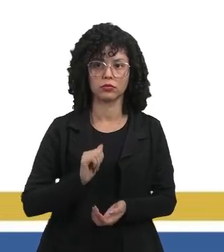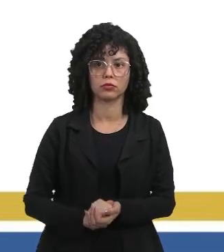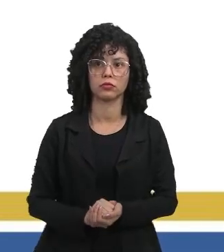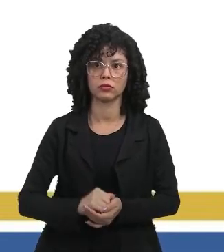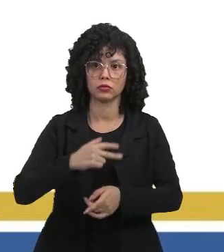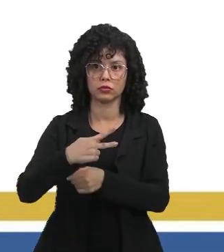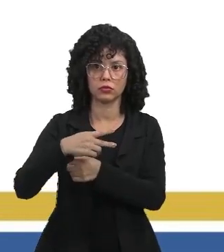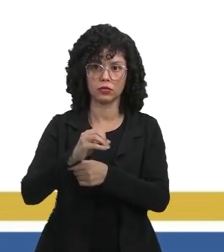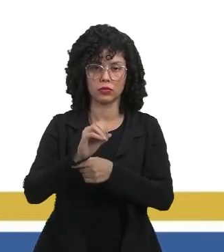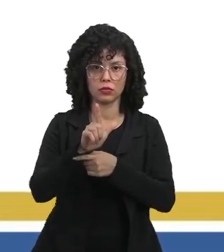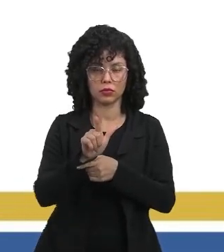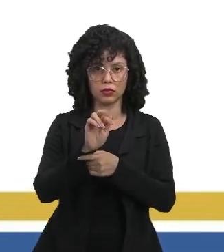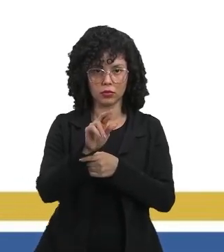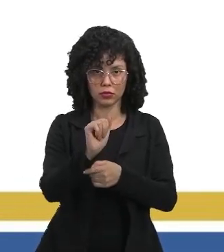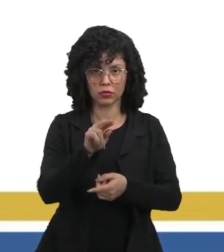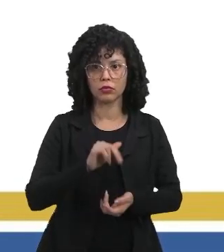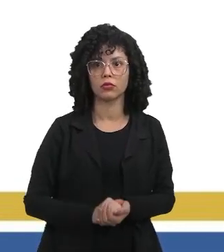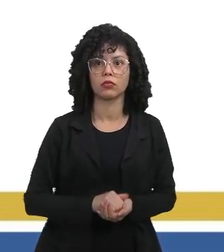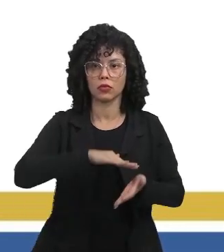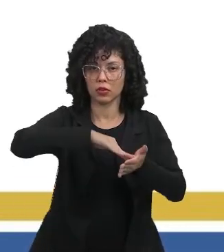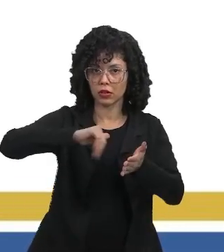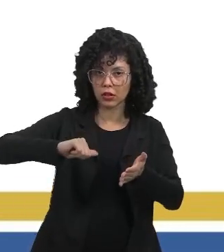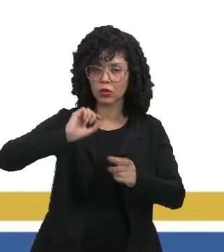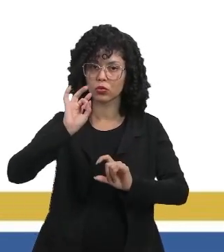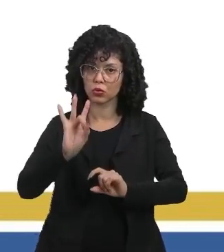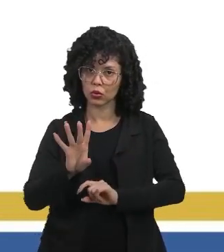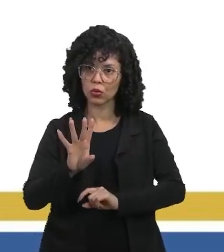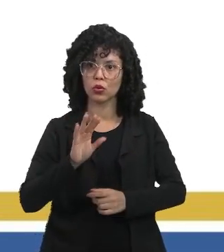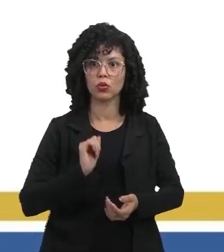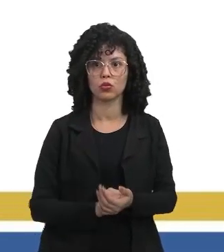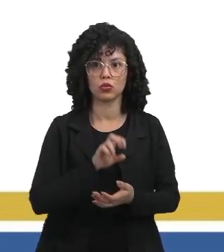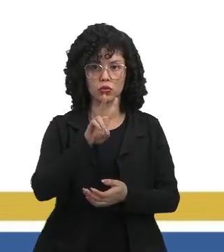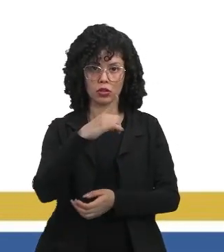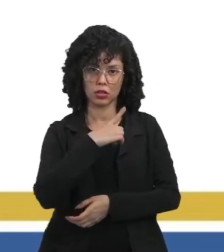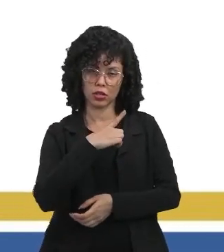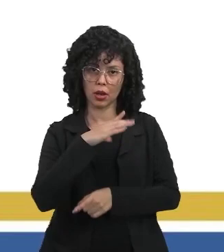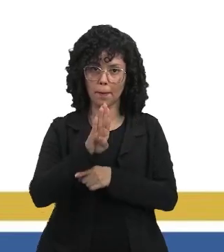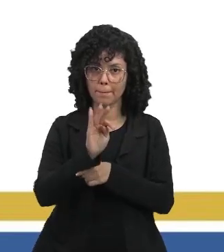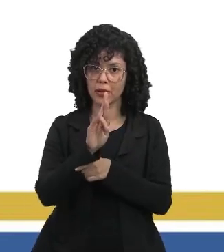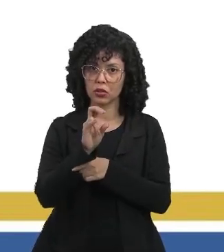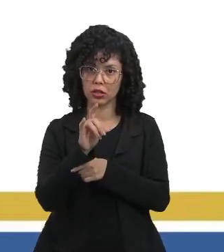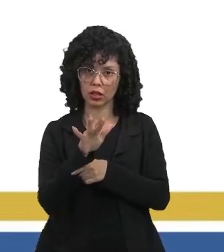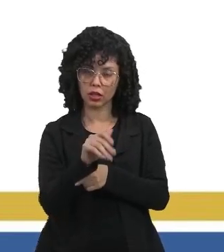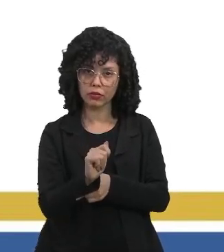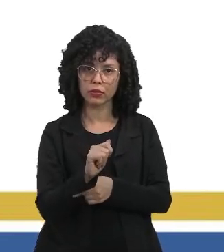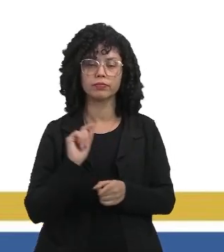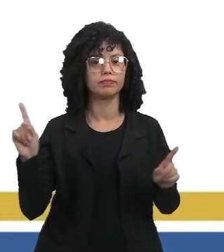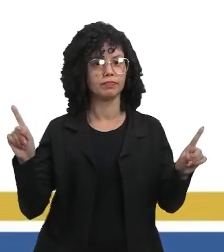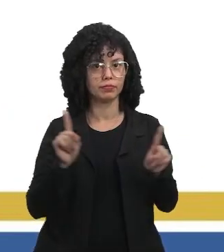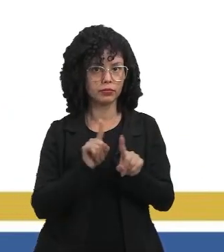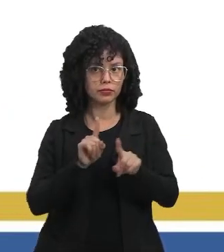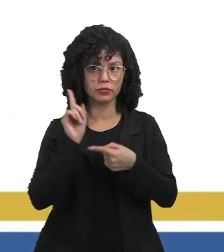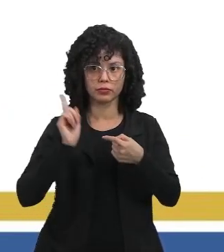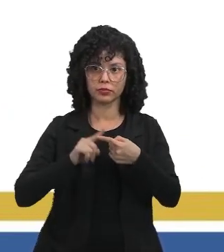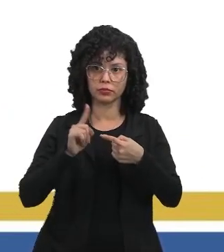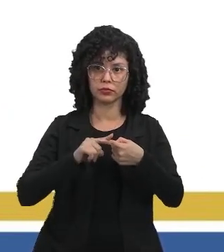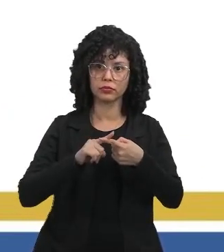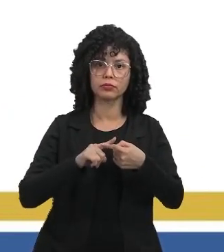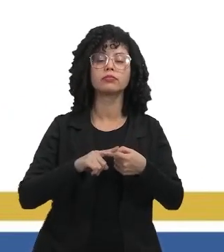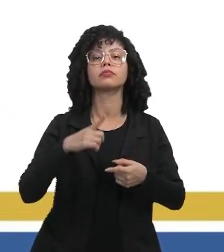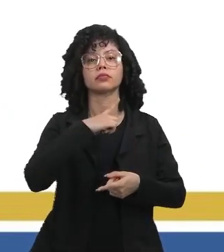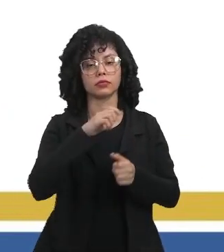polar se eu retirar somente a parte polar isso daí vai tornar biodegradável não porque a cadeia ainda continua